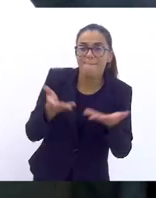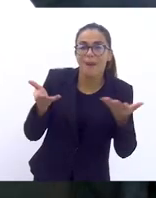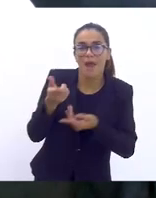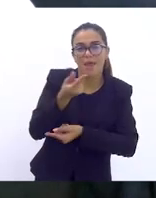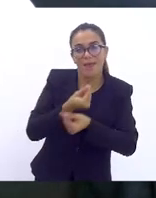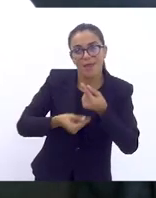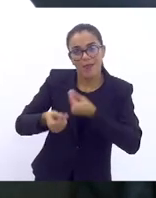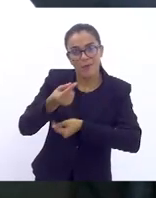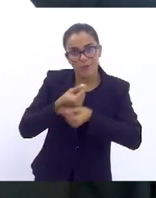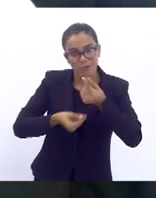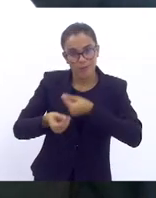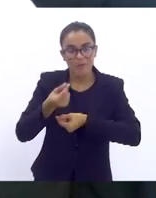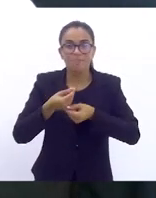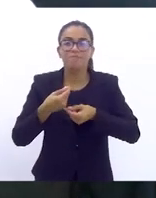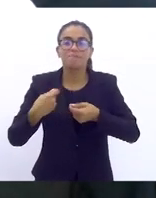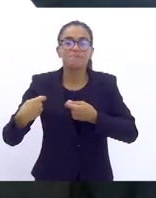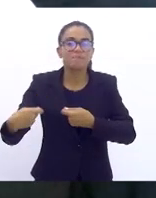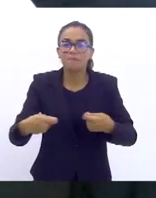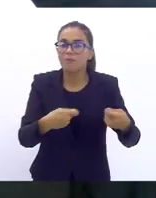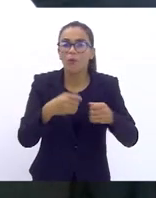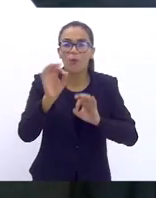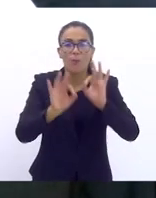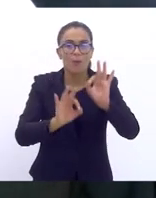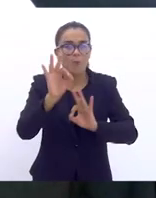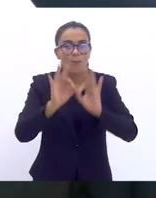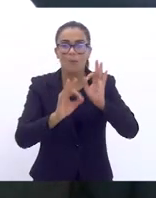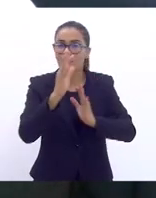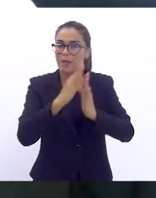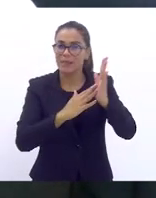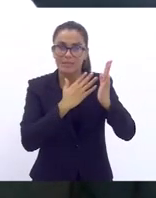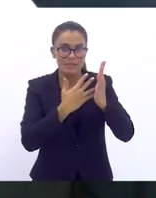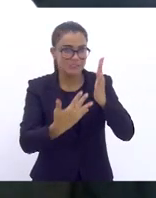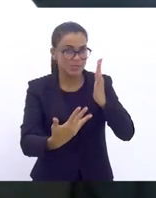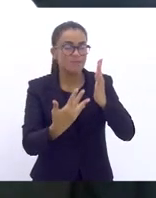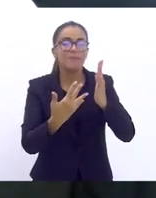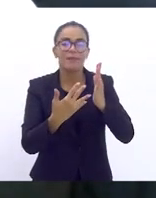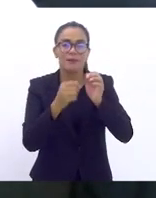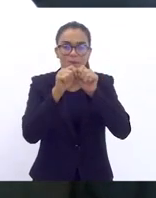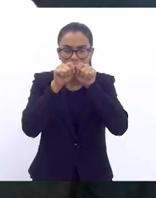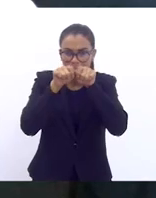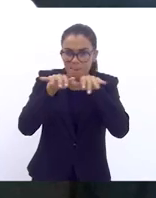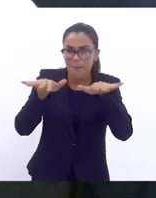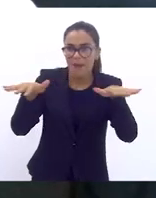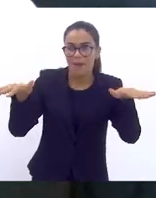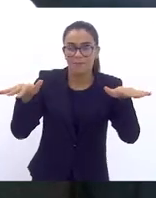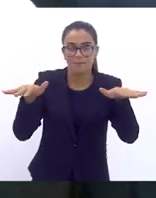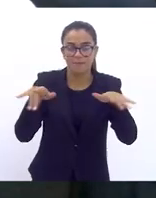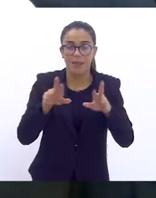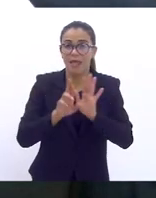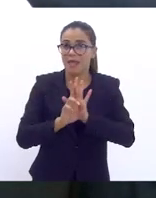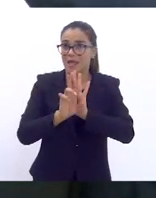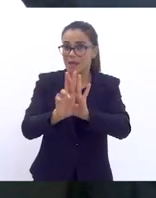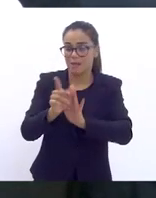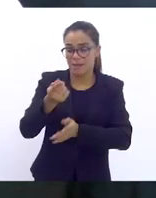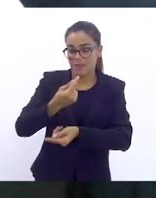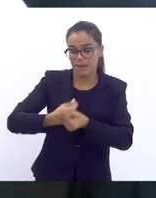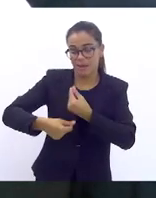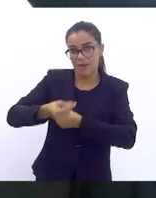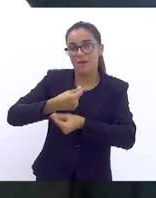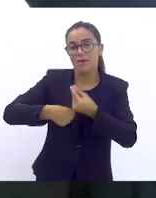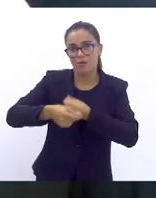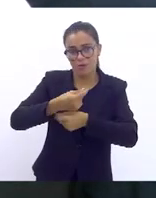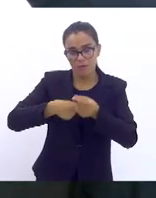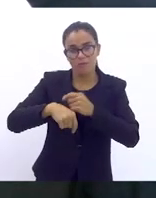subordinada a esse planejamento mude Dimensional que está representado na economia